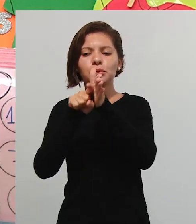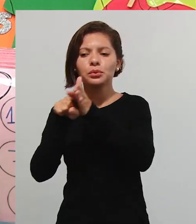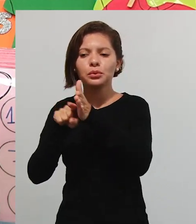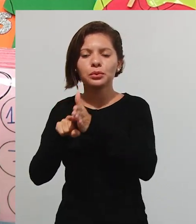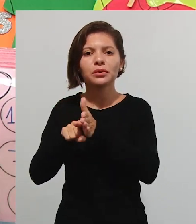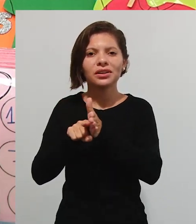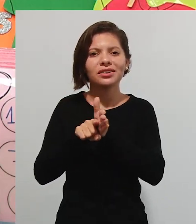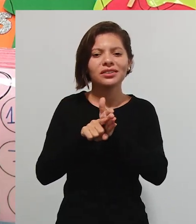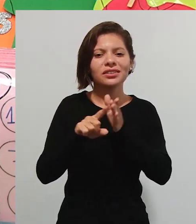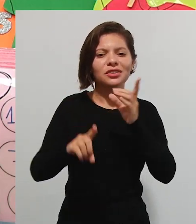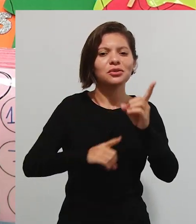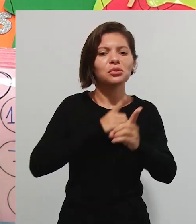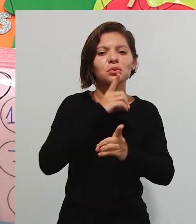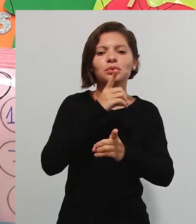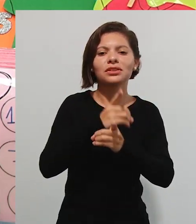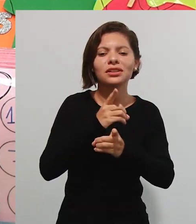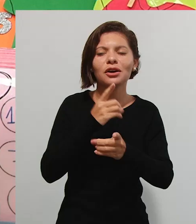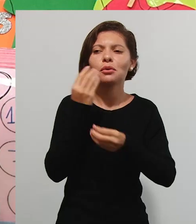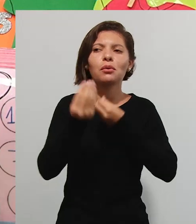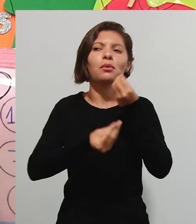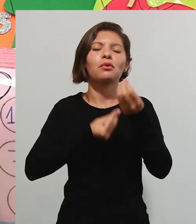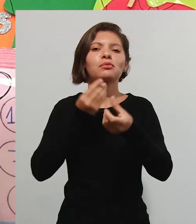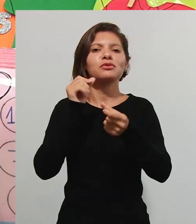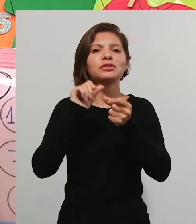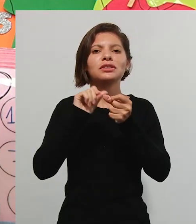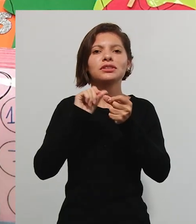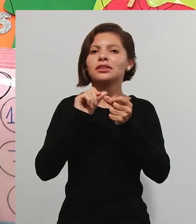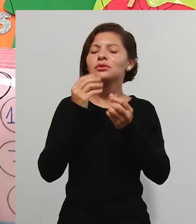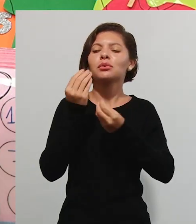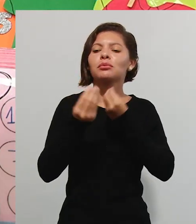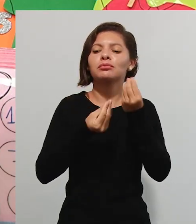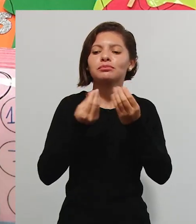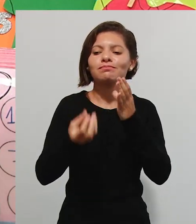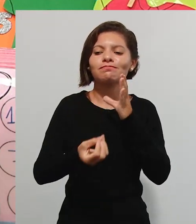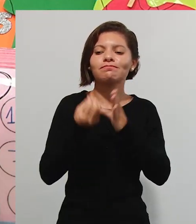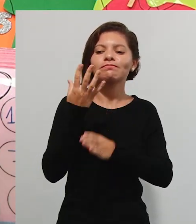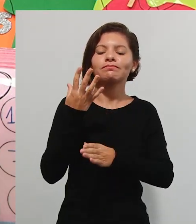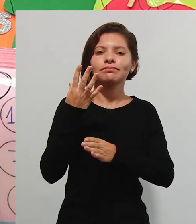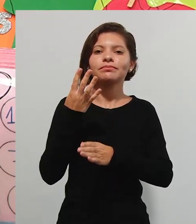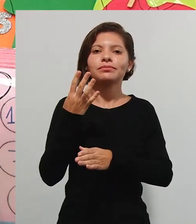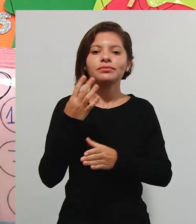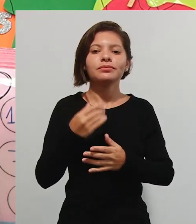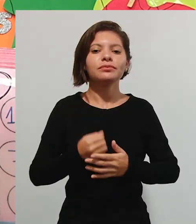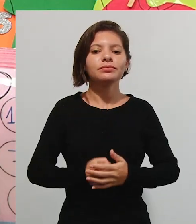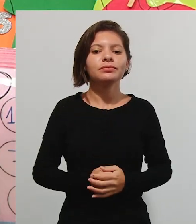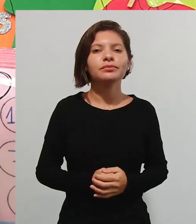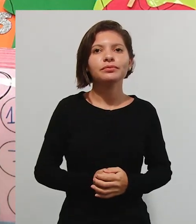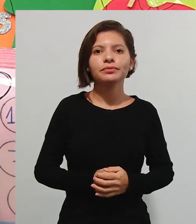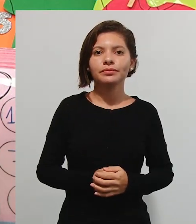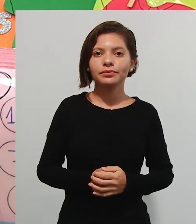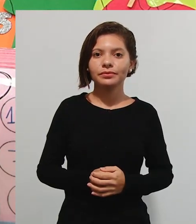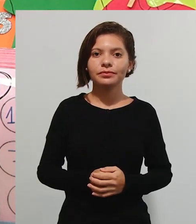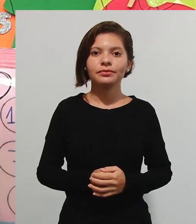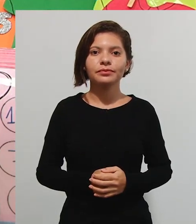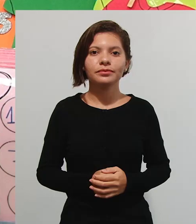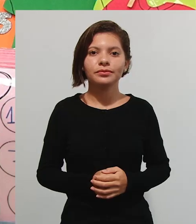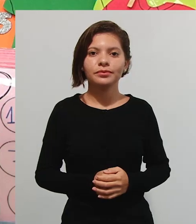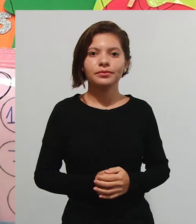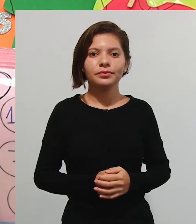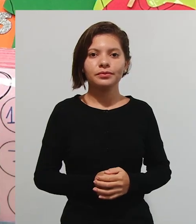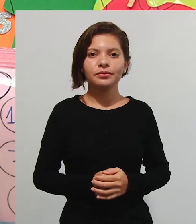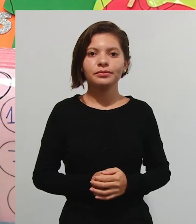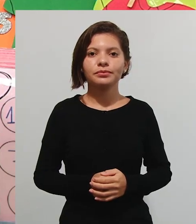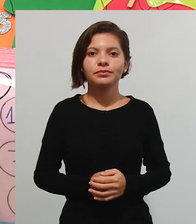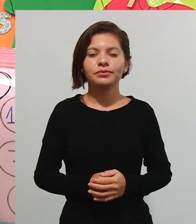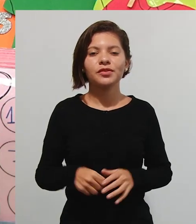aqui. Deixa eu ver se eu acho uma receita sobre massinha, deixa eu ver como é que eu posso produzir. Já faça o seu